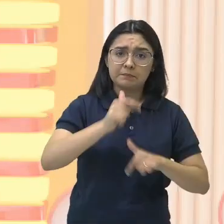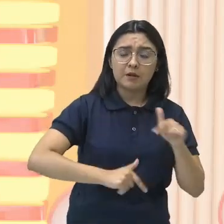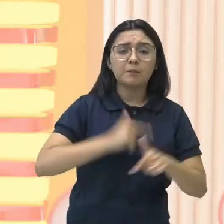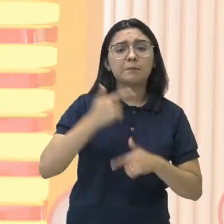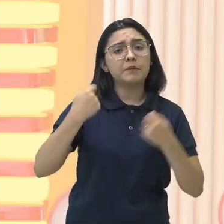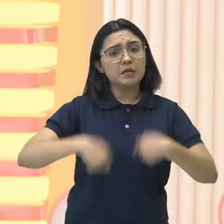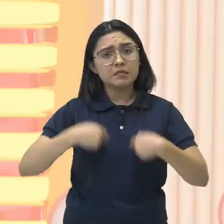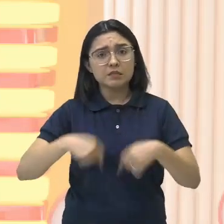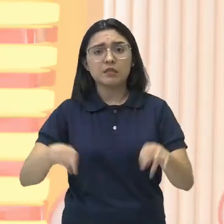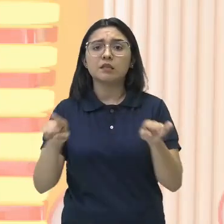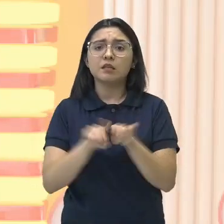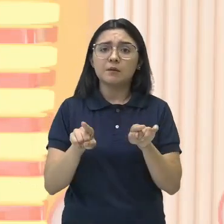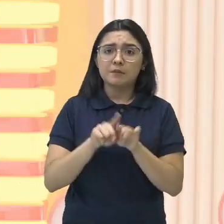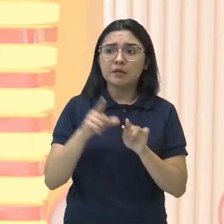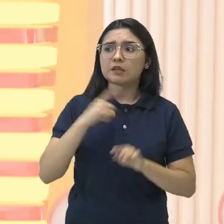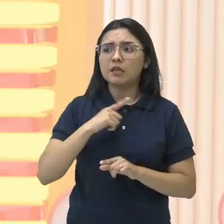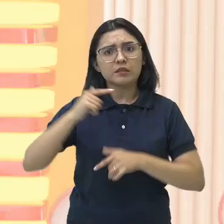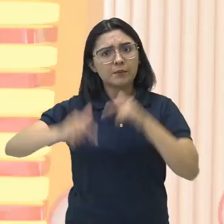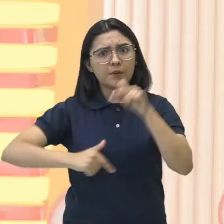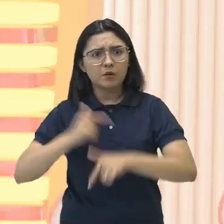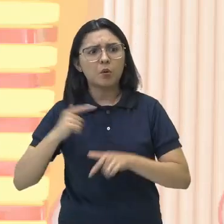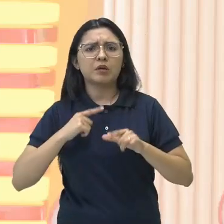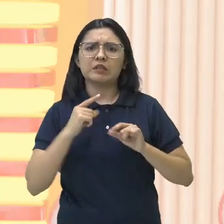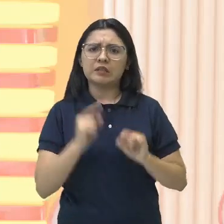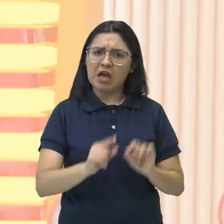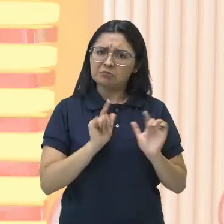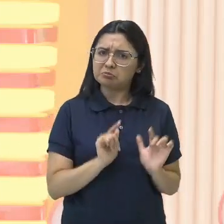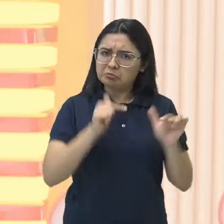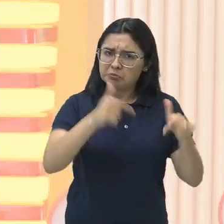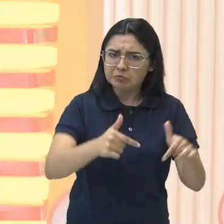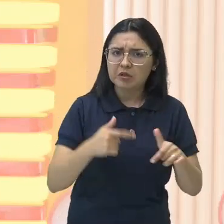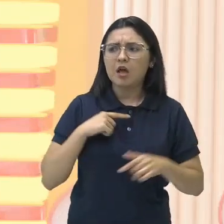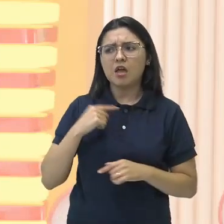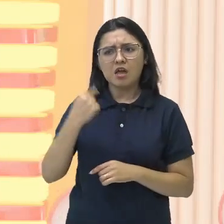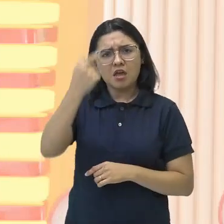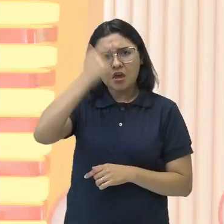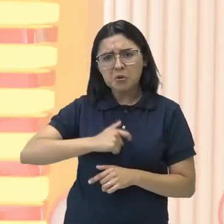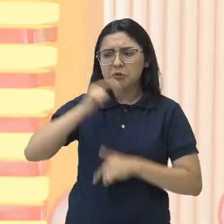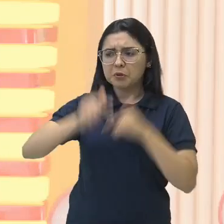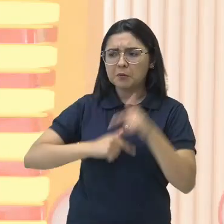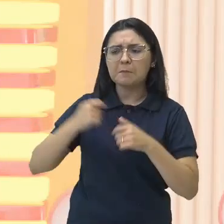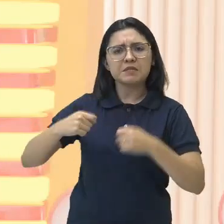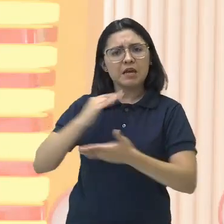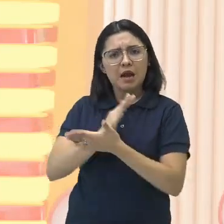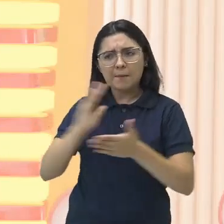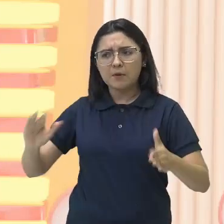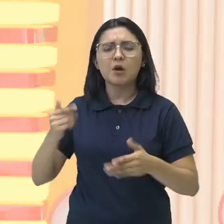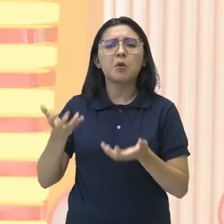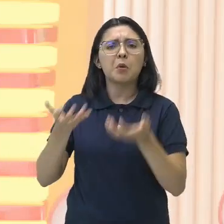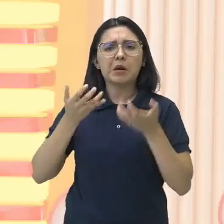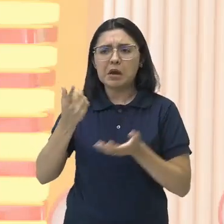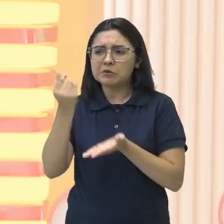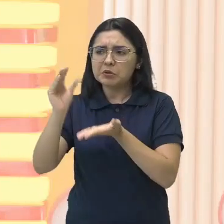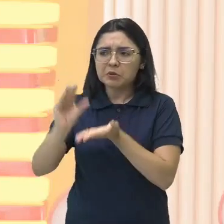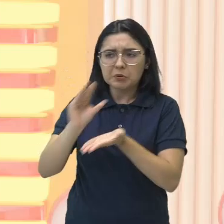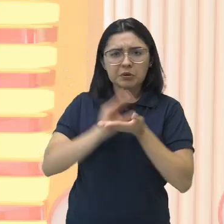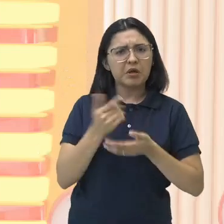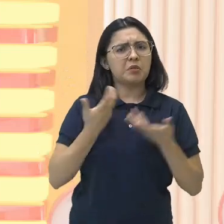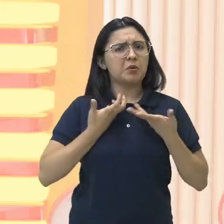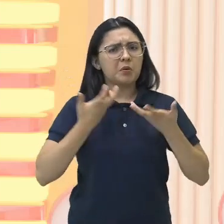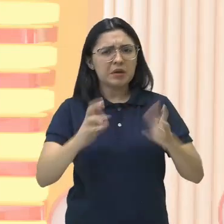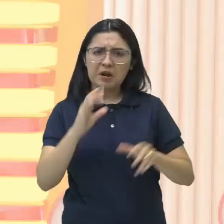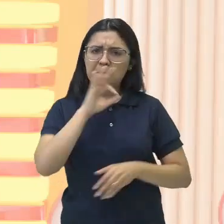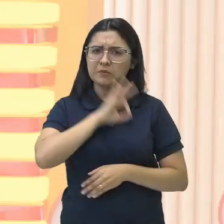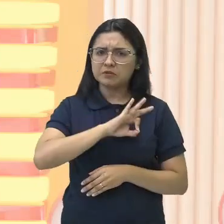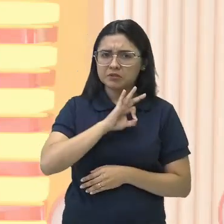até trabalhador que também está defendendo também. Sim, eu sou trabalhador e tem que acabar com isso aí mesmo. Eu quero ganhar mais, eu não quero ter aposentadoria não, eu não quero